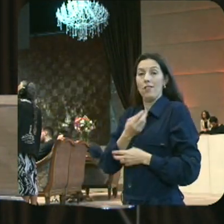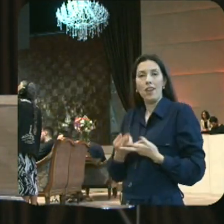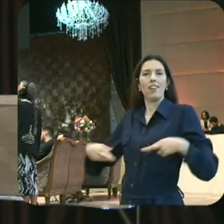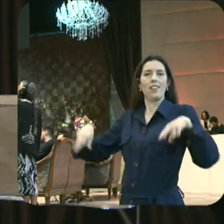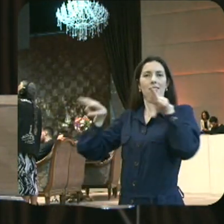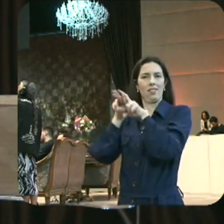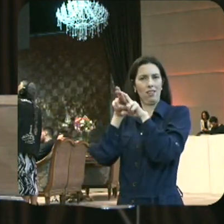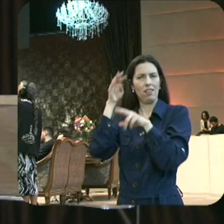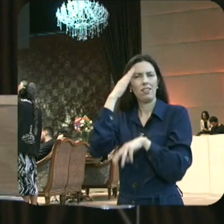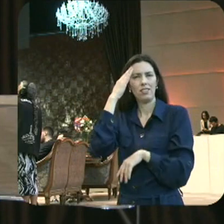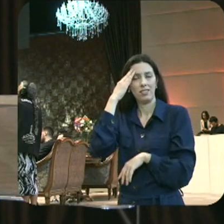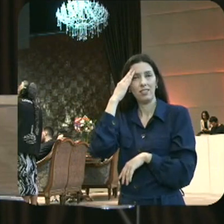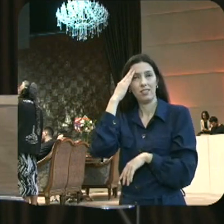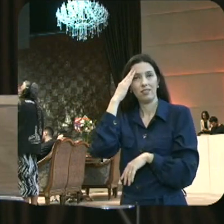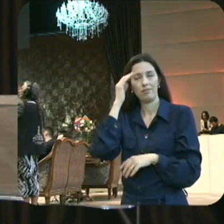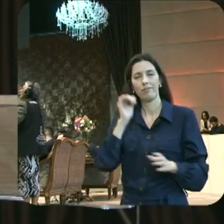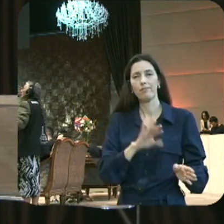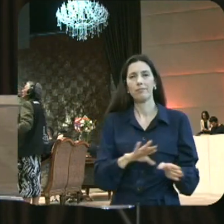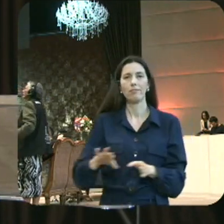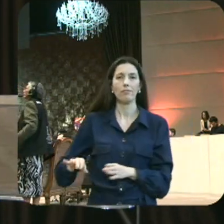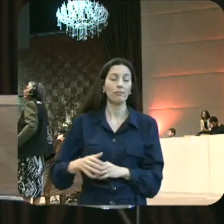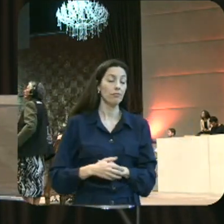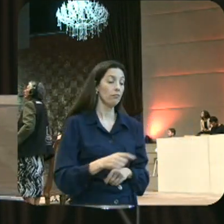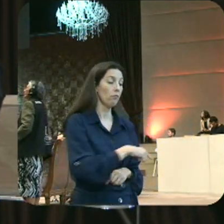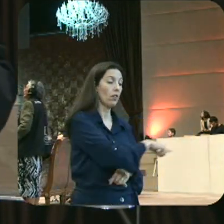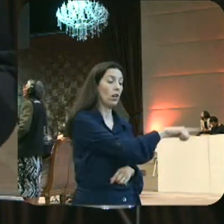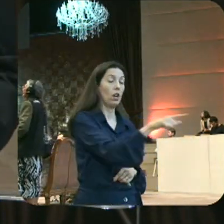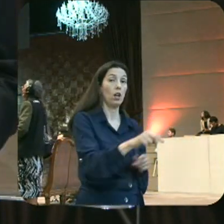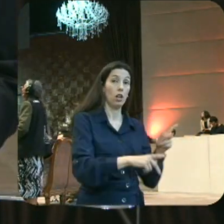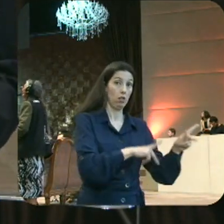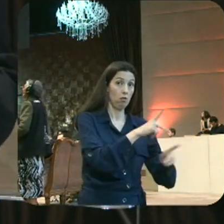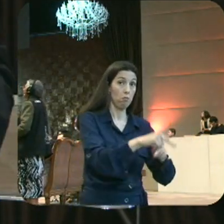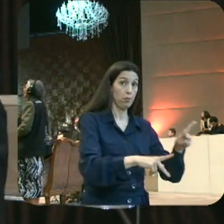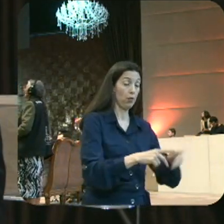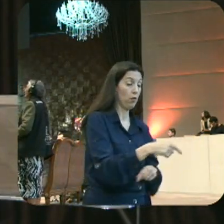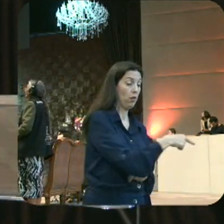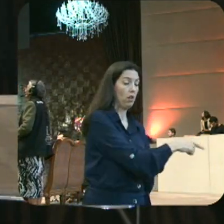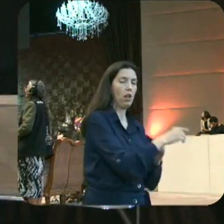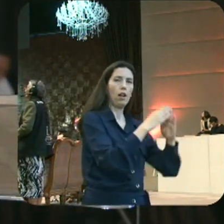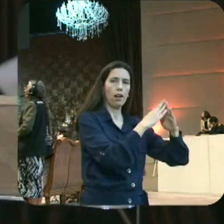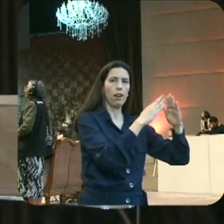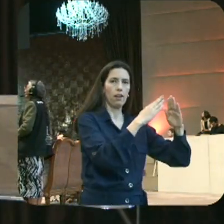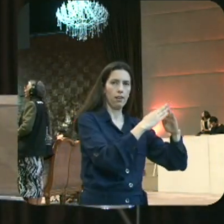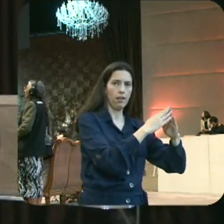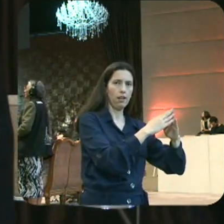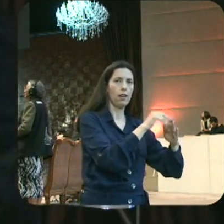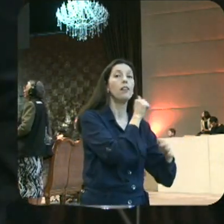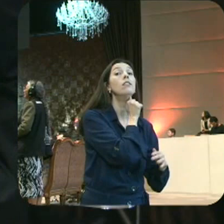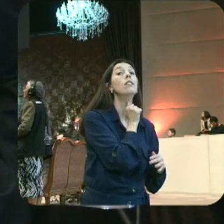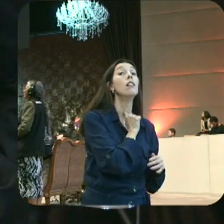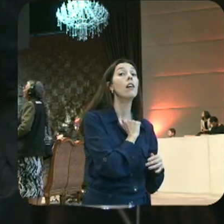E sabe como é que chamou aquele lugar onde estava a tenda de Acã?